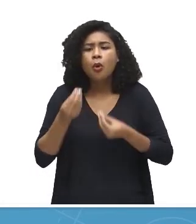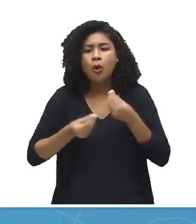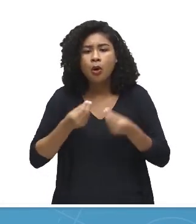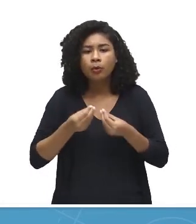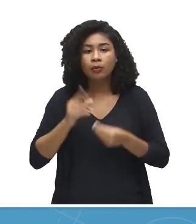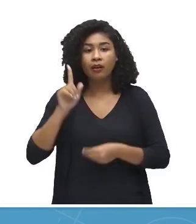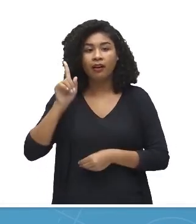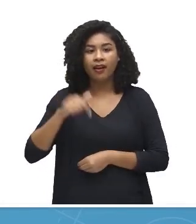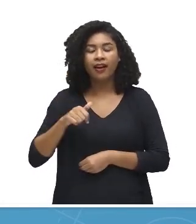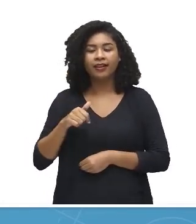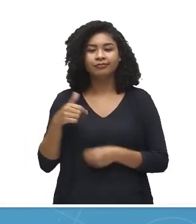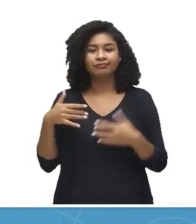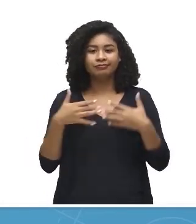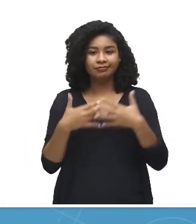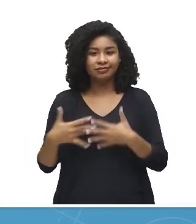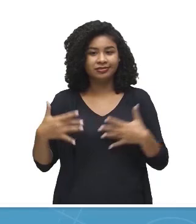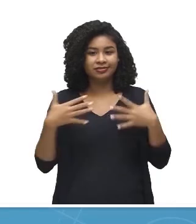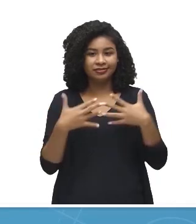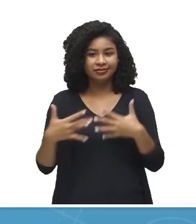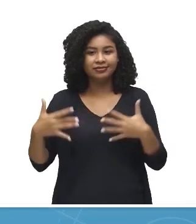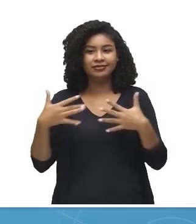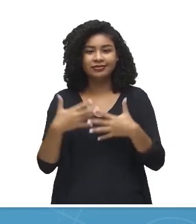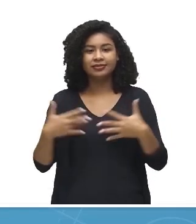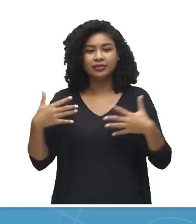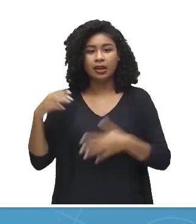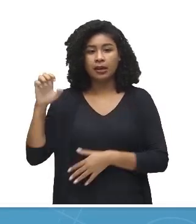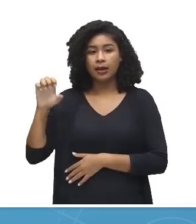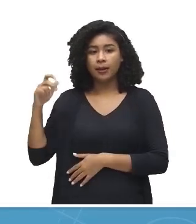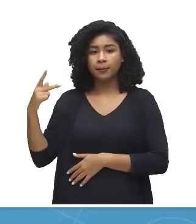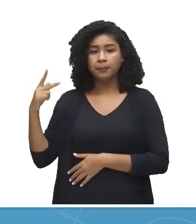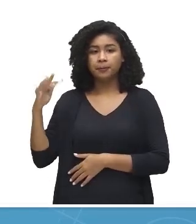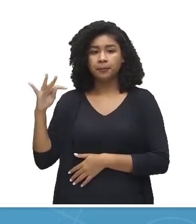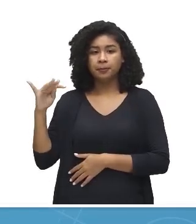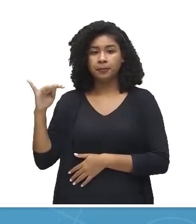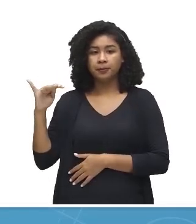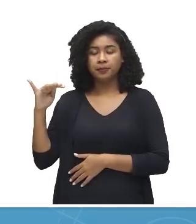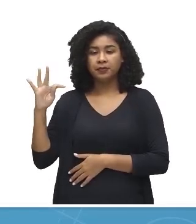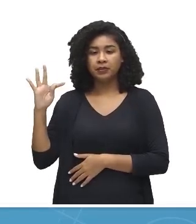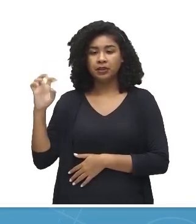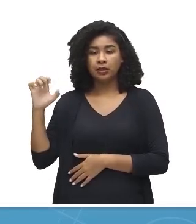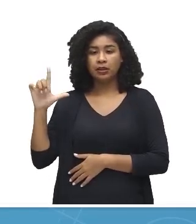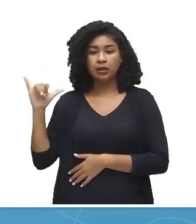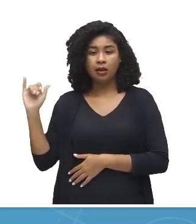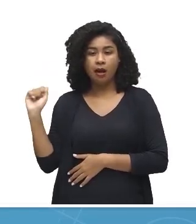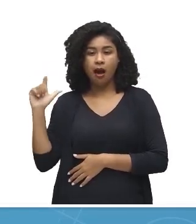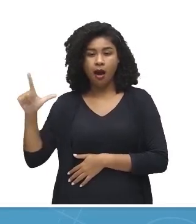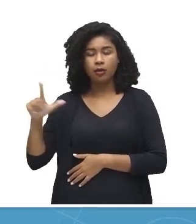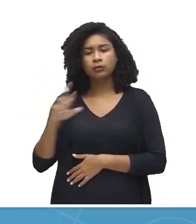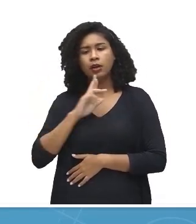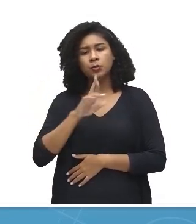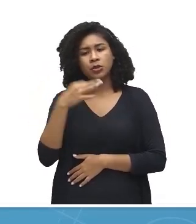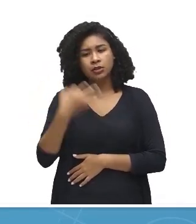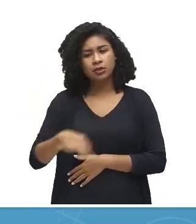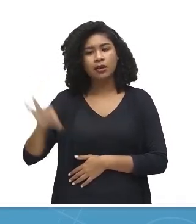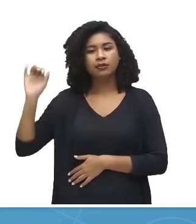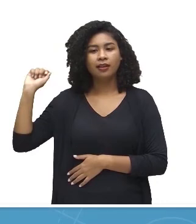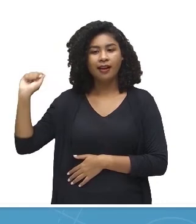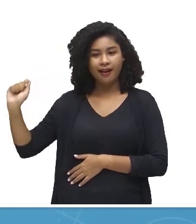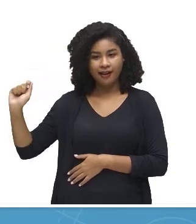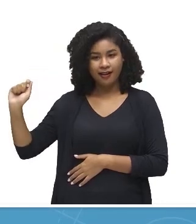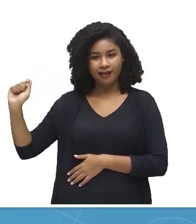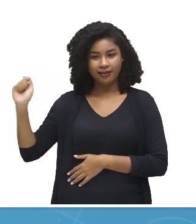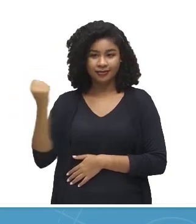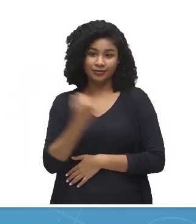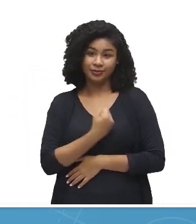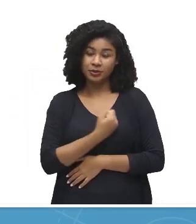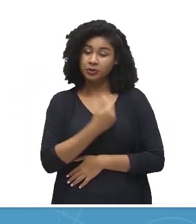a aula de hoje foi a respeito do tecido epitelial, tá? Então, a resposta correta é a letra A da segunda questão.